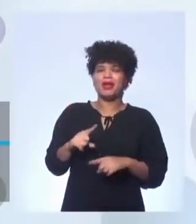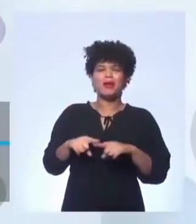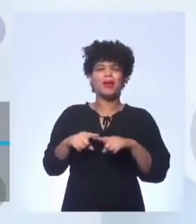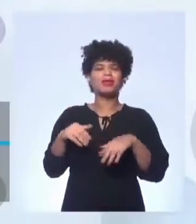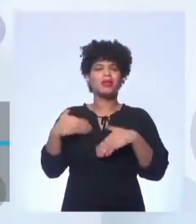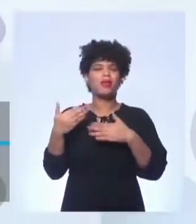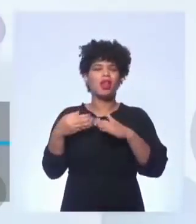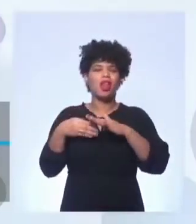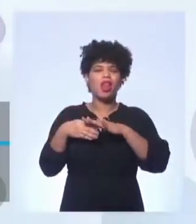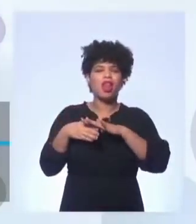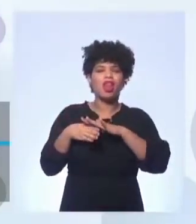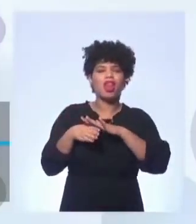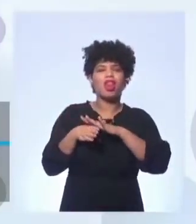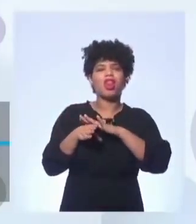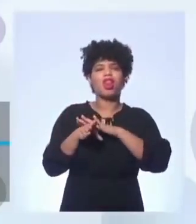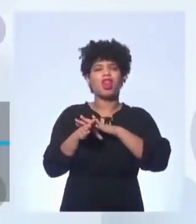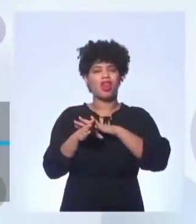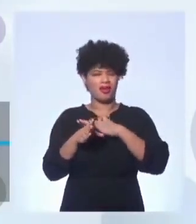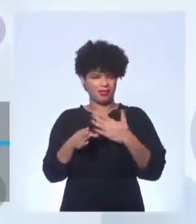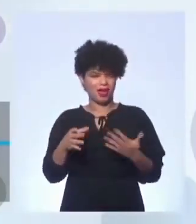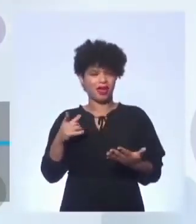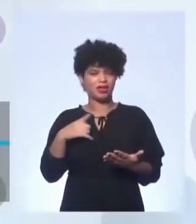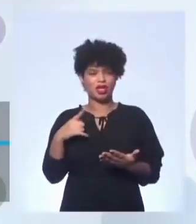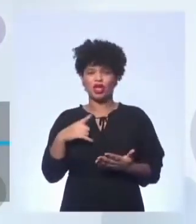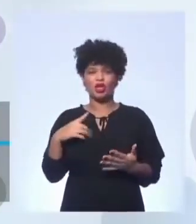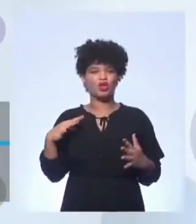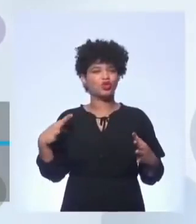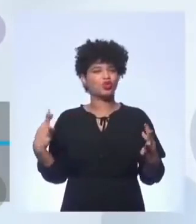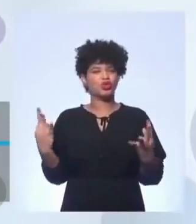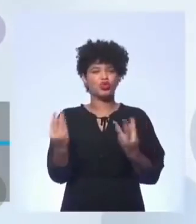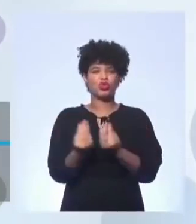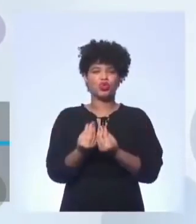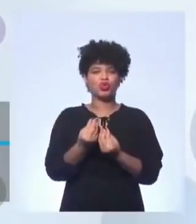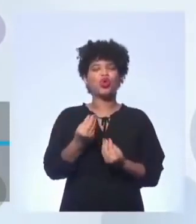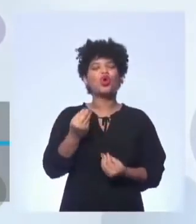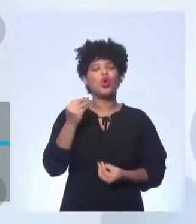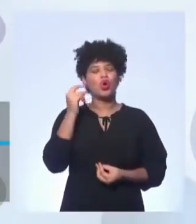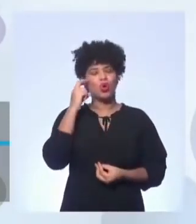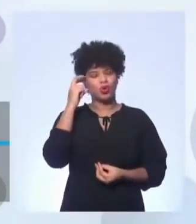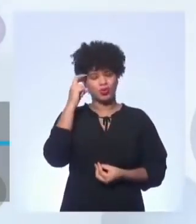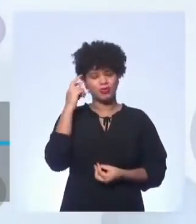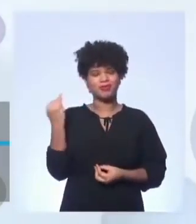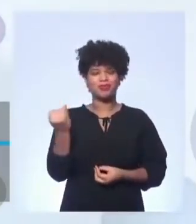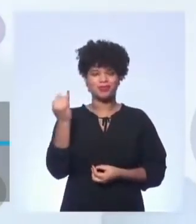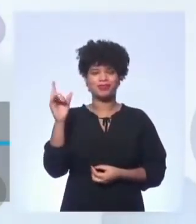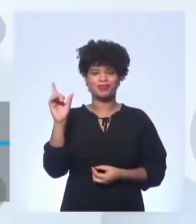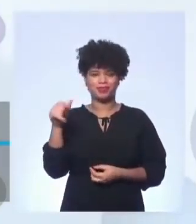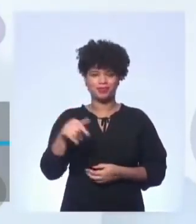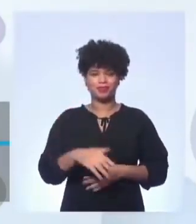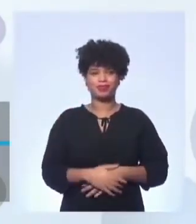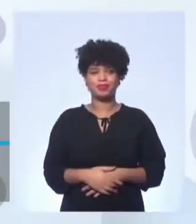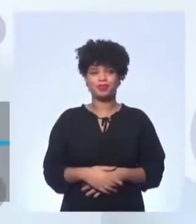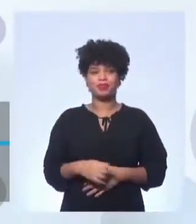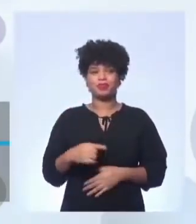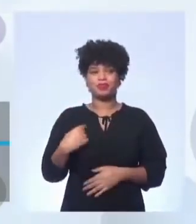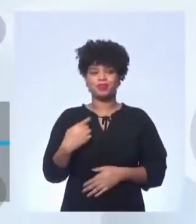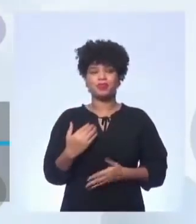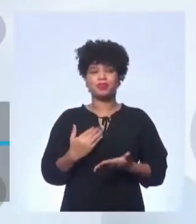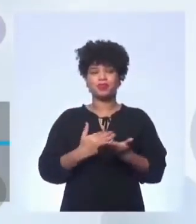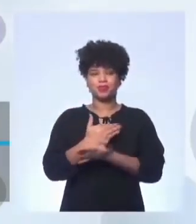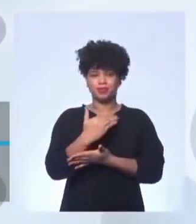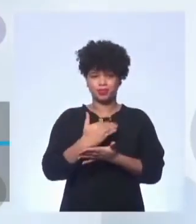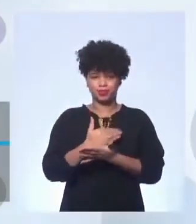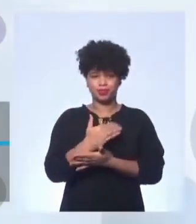mais avançado que nós temos hoje, toda a cultura tem o seu valor. Então, quando nós adentrarmos